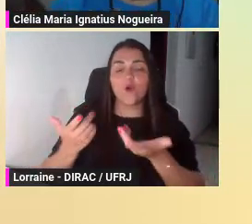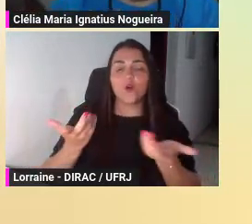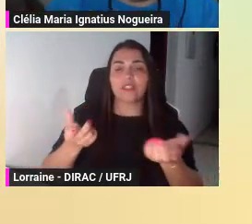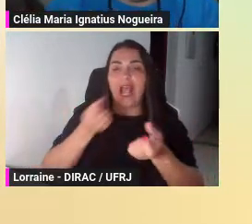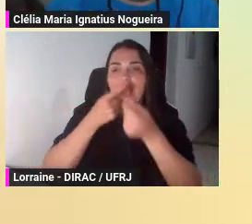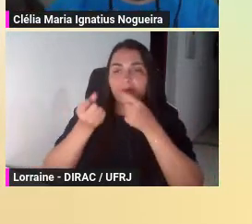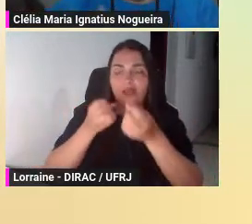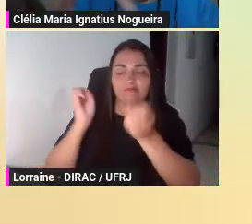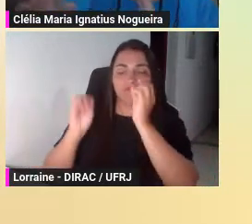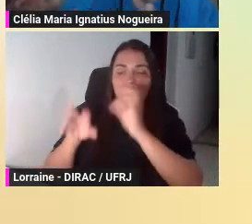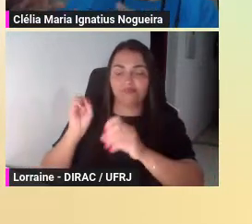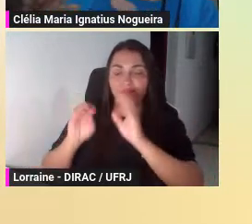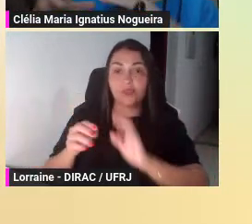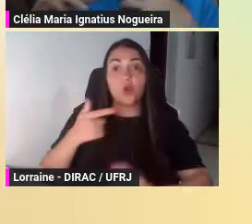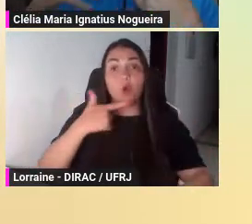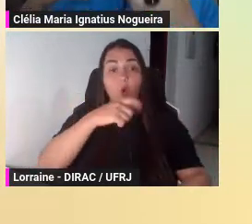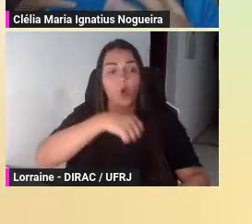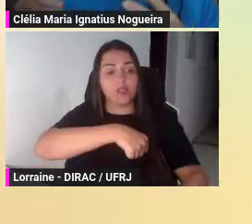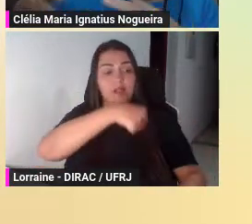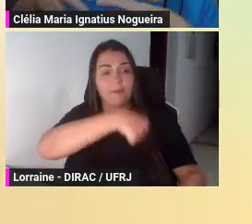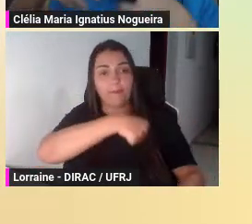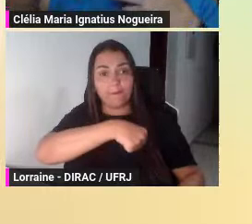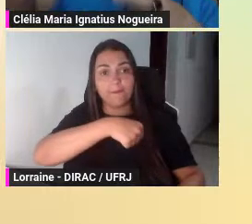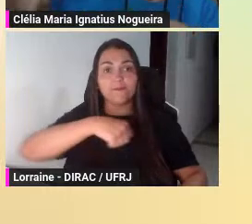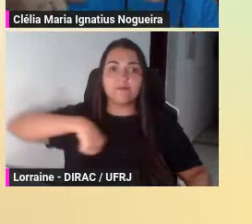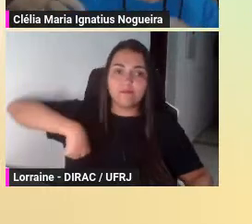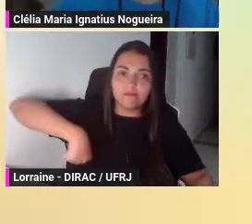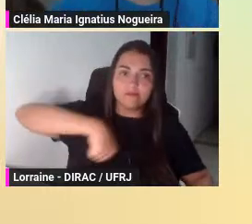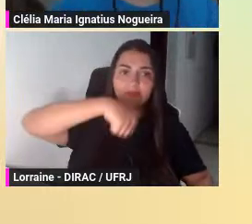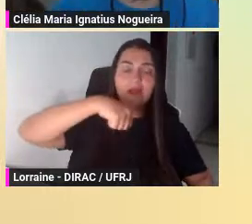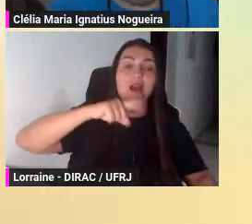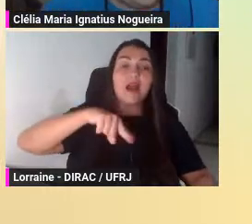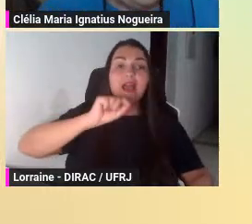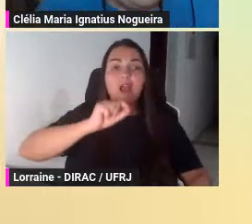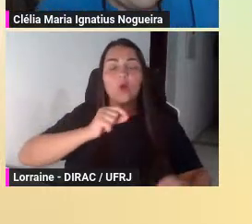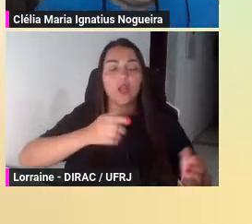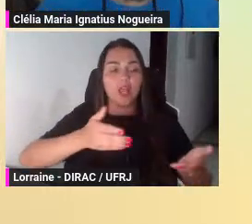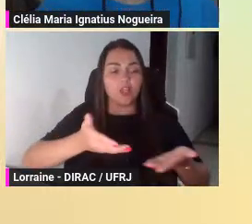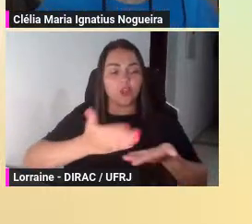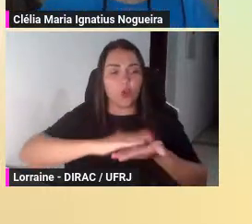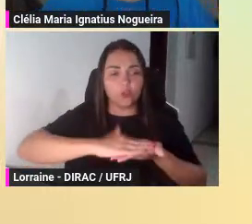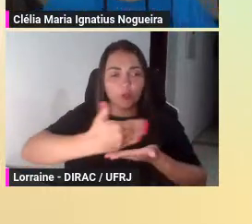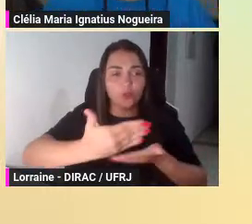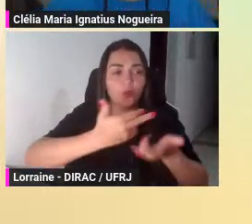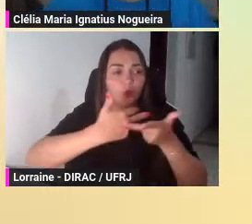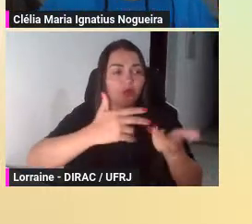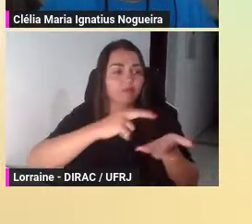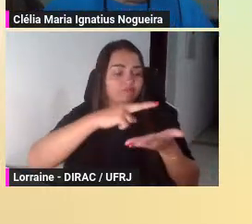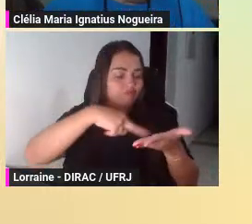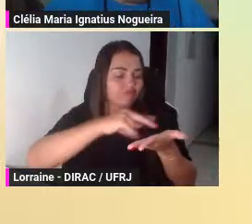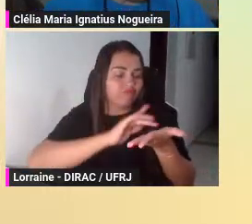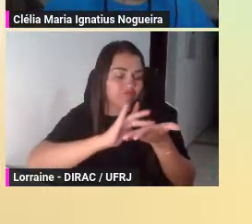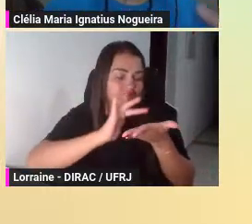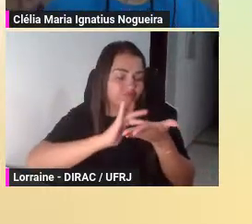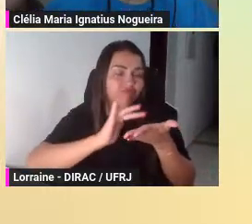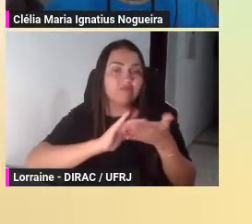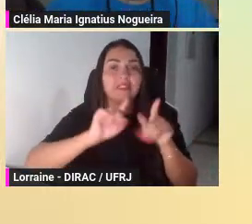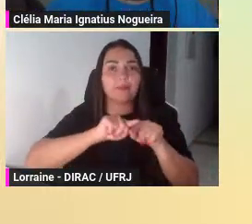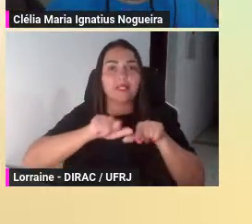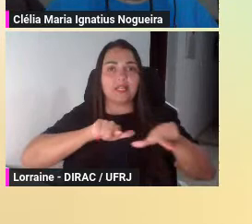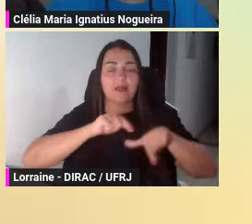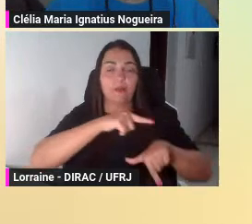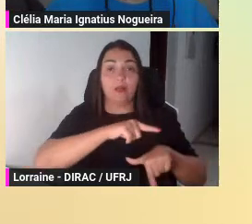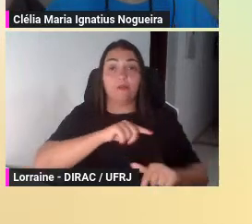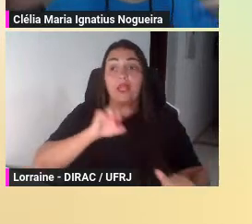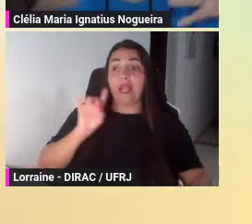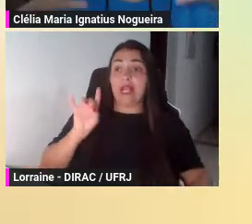mala que eu levo notebook, o meu Kindle e as coisas de trabalhar. E aí eu fico. Cada filho tem